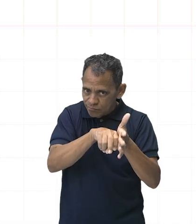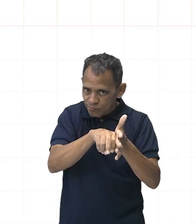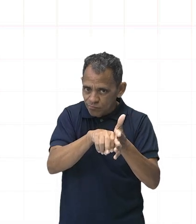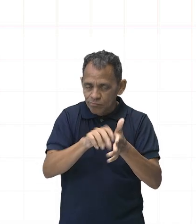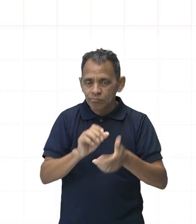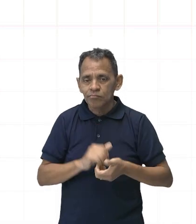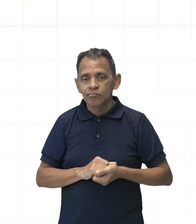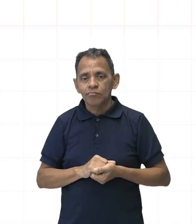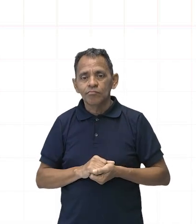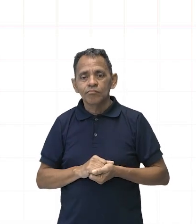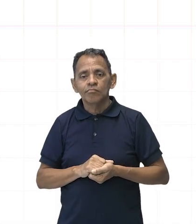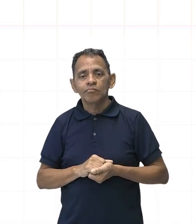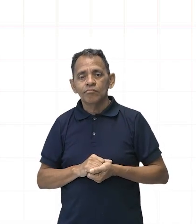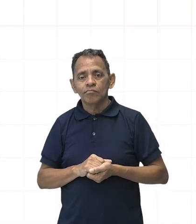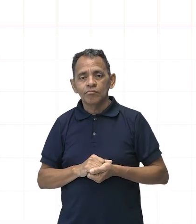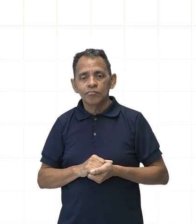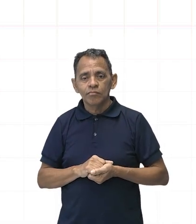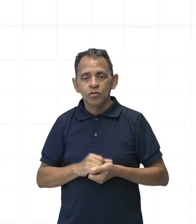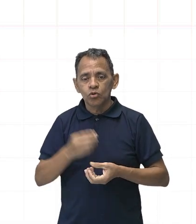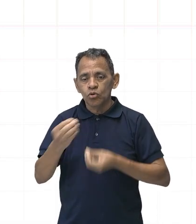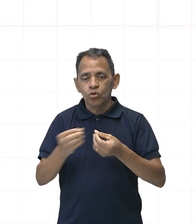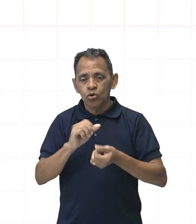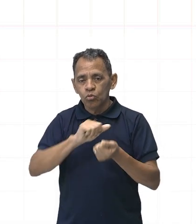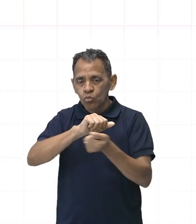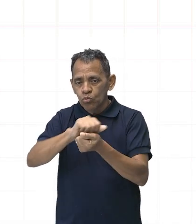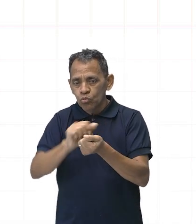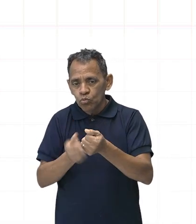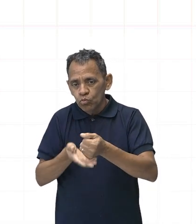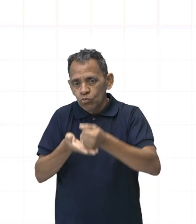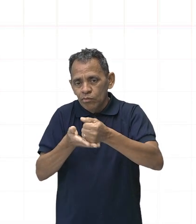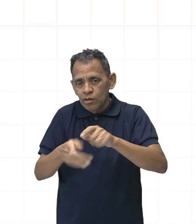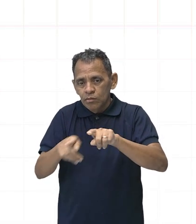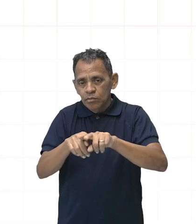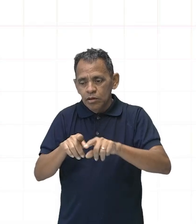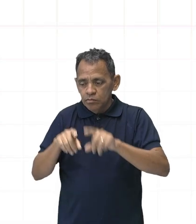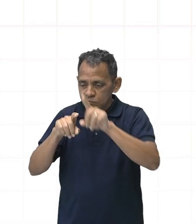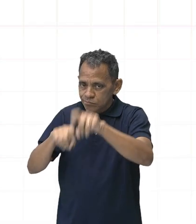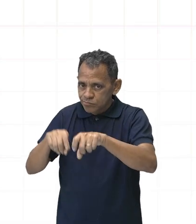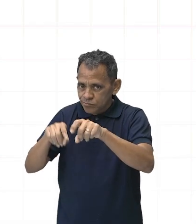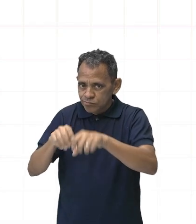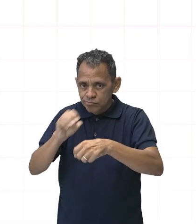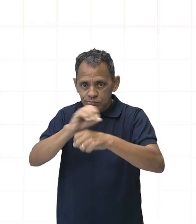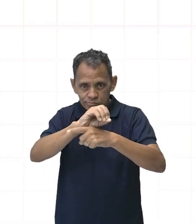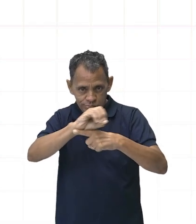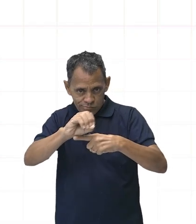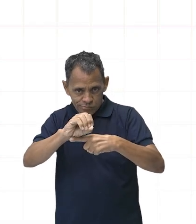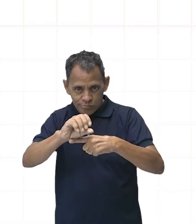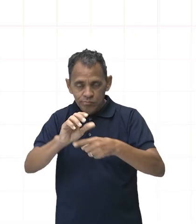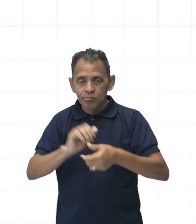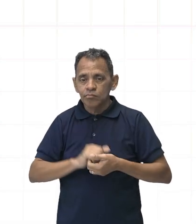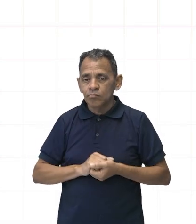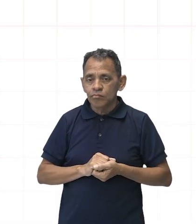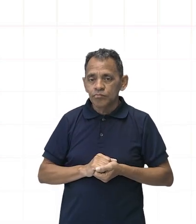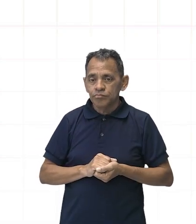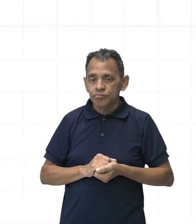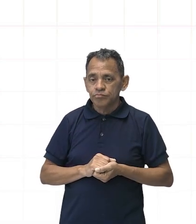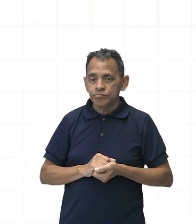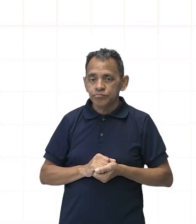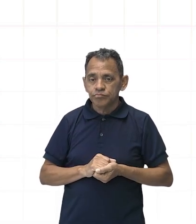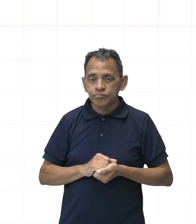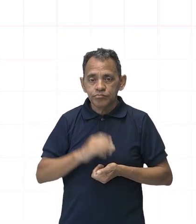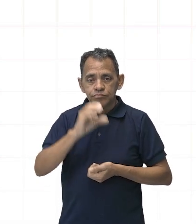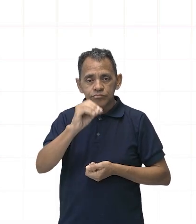com os meios aí de sustentabilidade e uma agricultura orgânica, gente, está